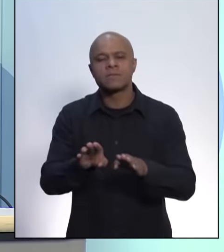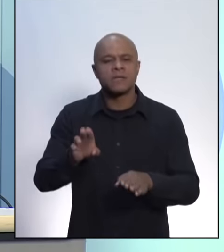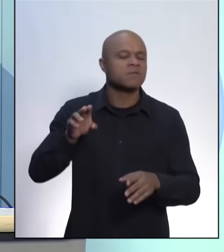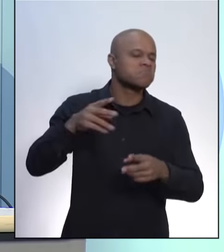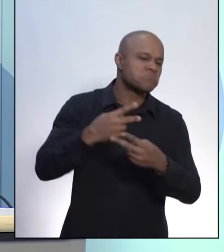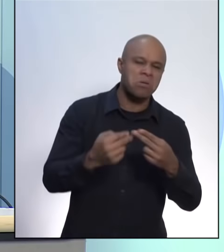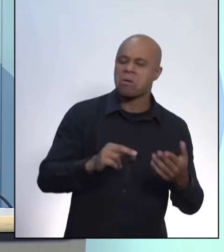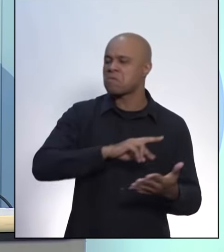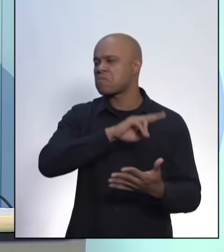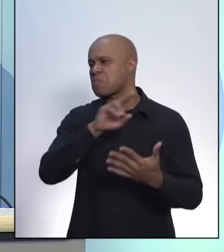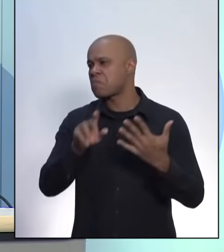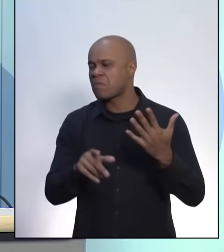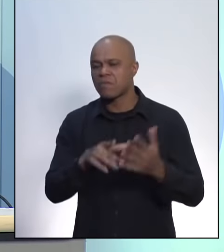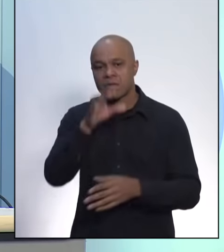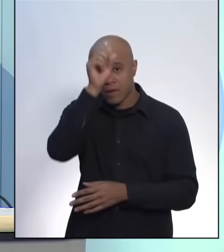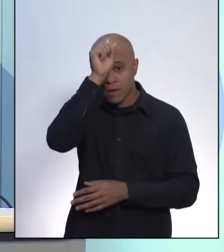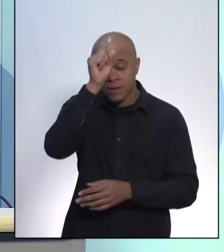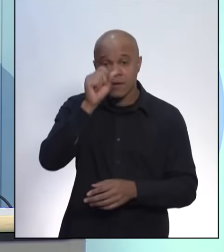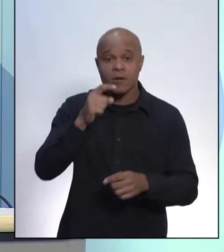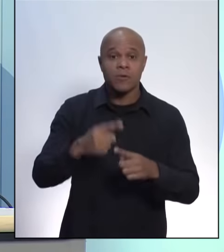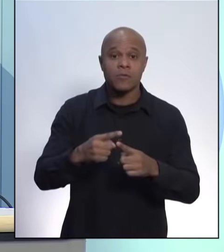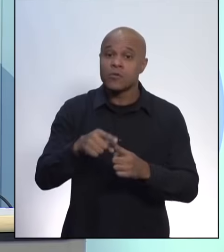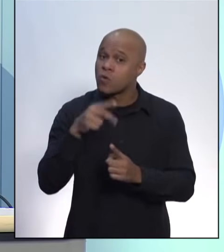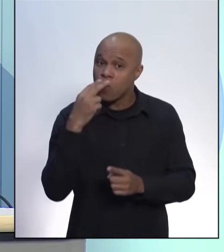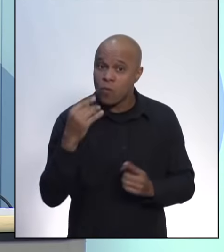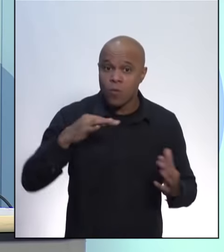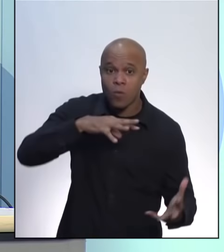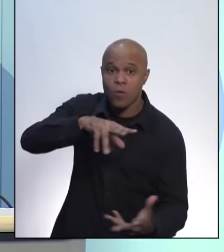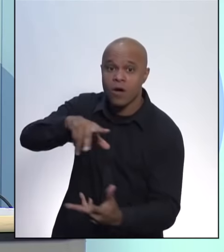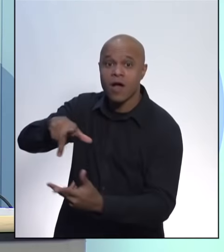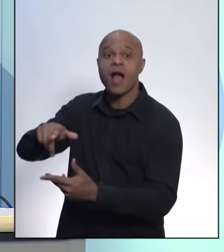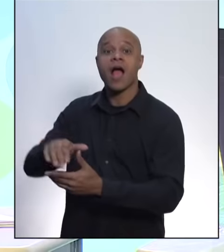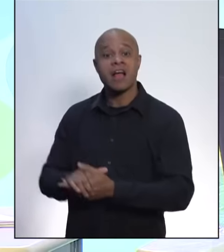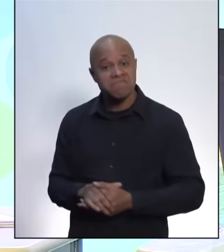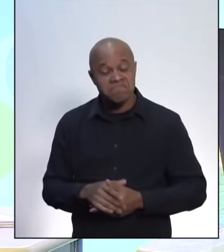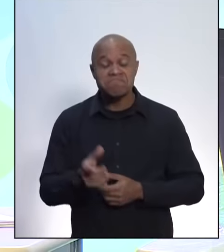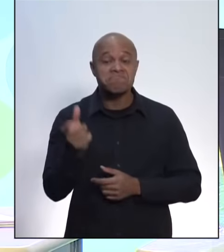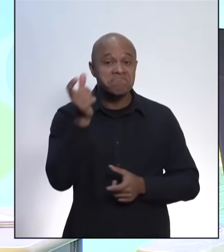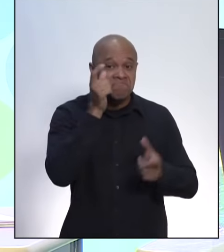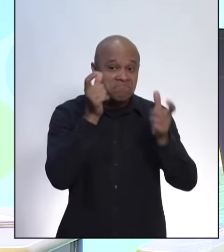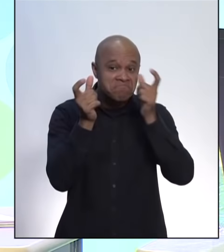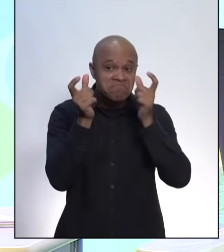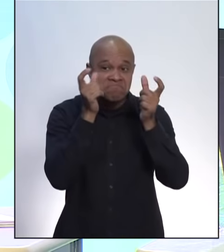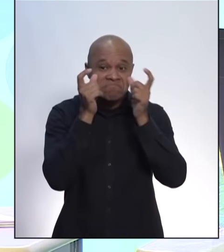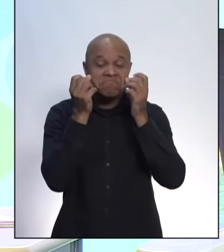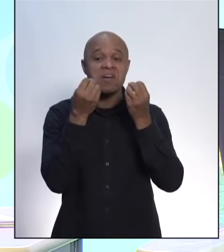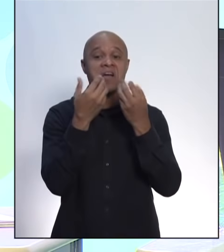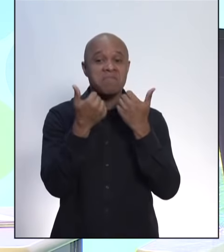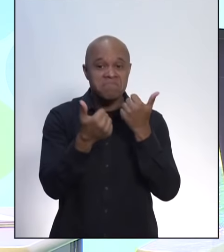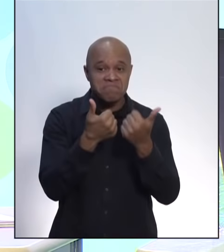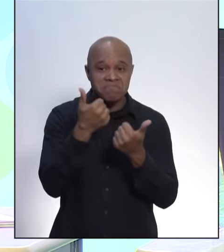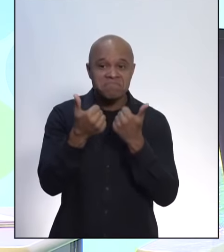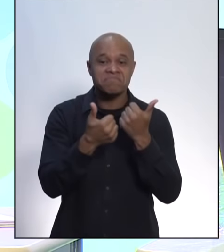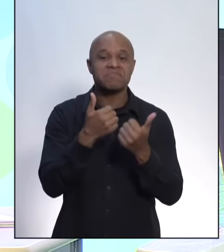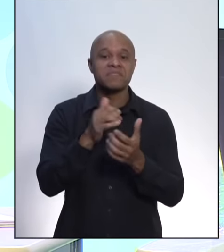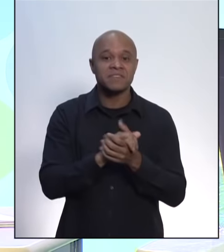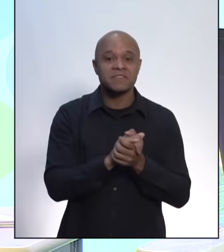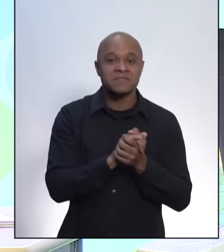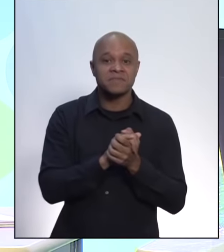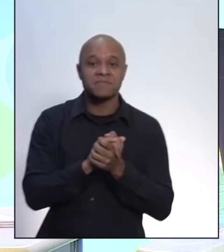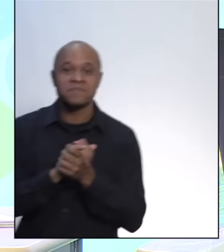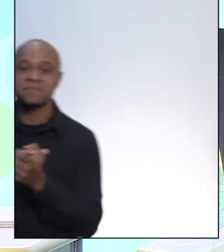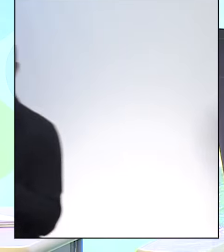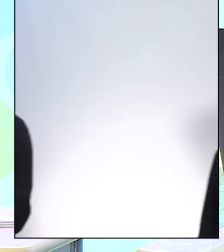n coisas porque é uma língua universal bem observado professora antônia muito bem